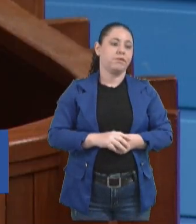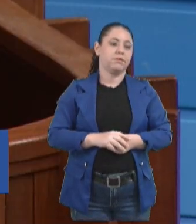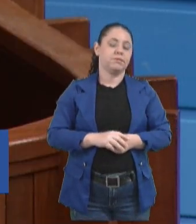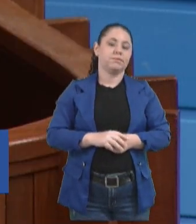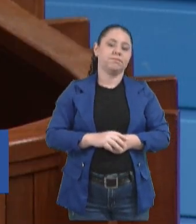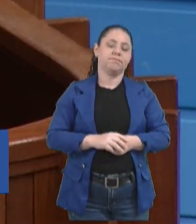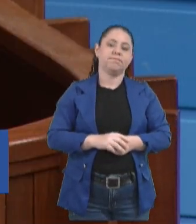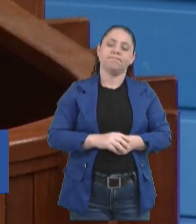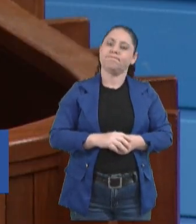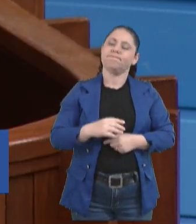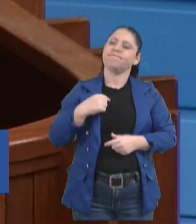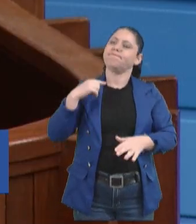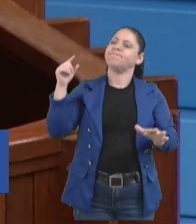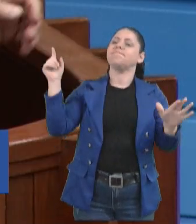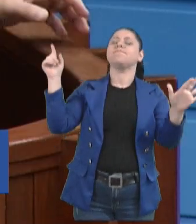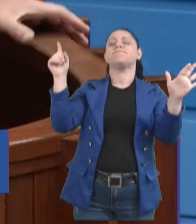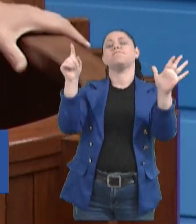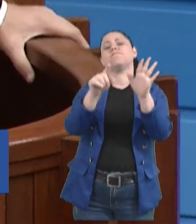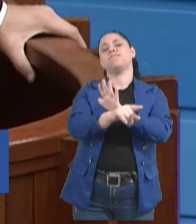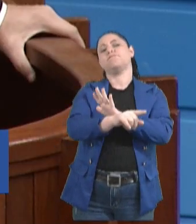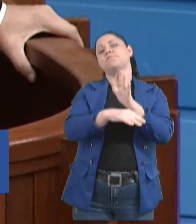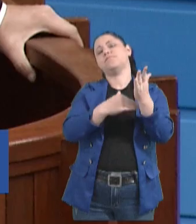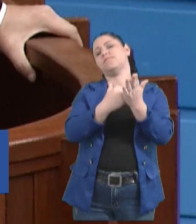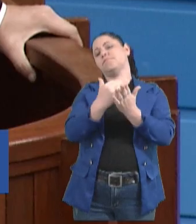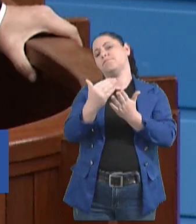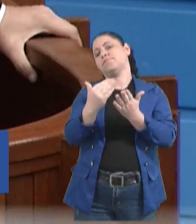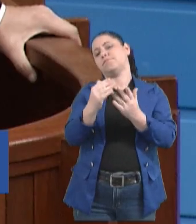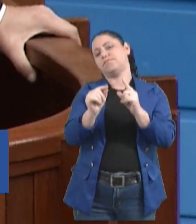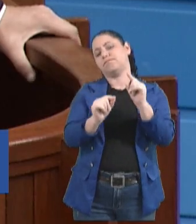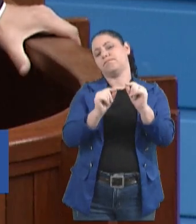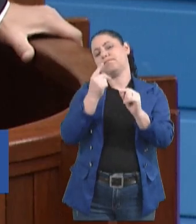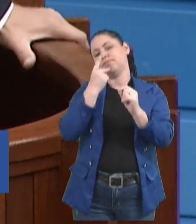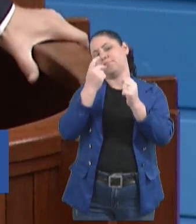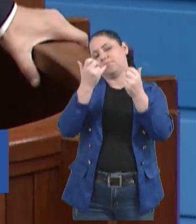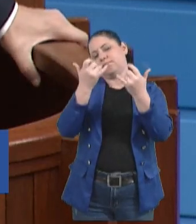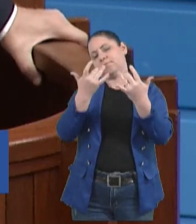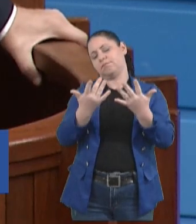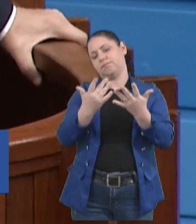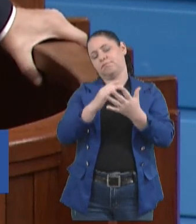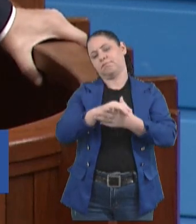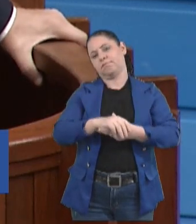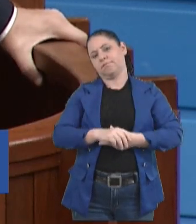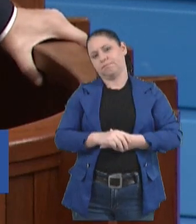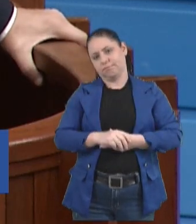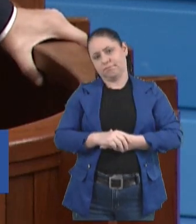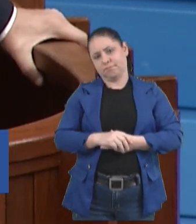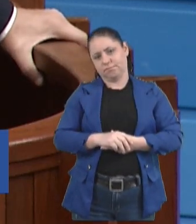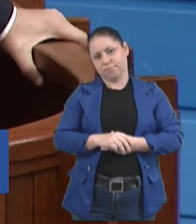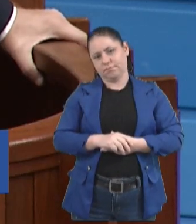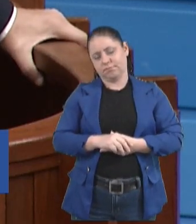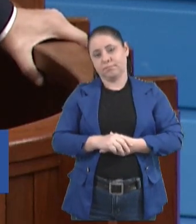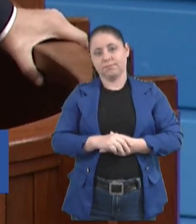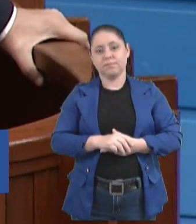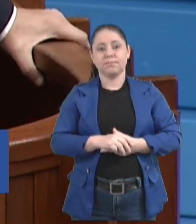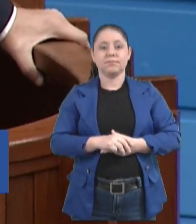Eu faço a seguinte pergunta aqui no início da minha fala. É